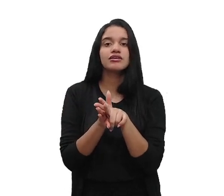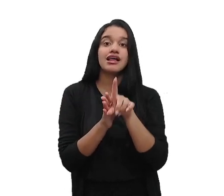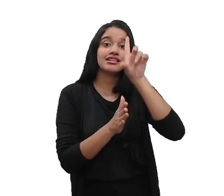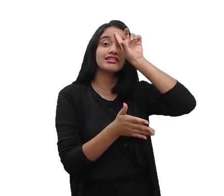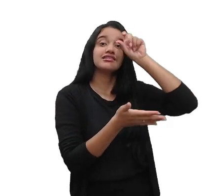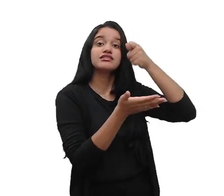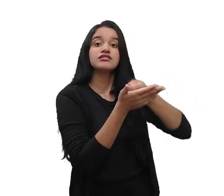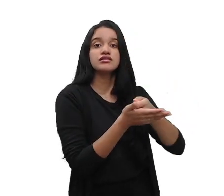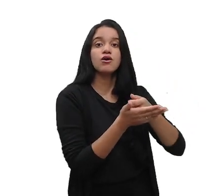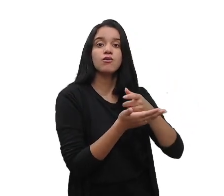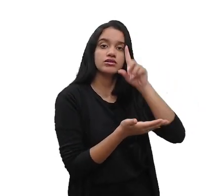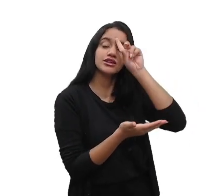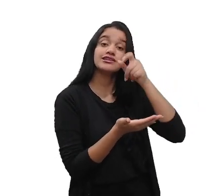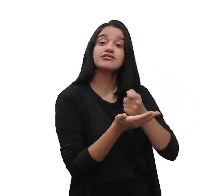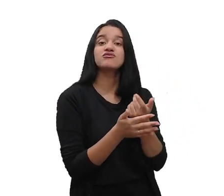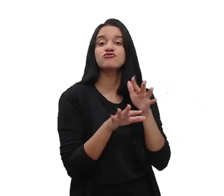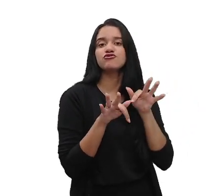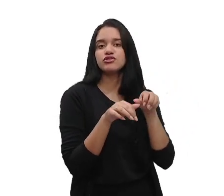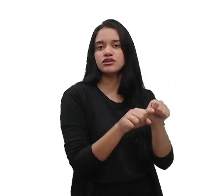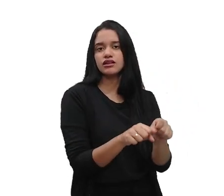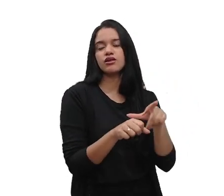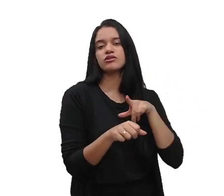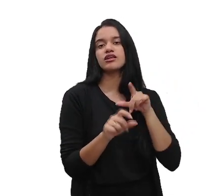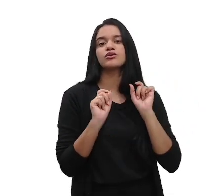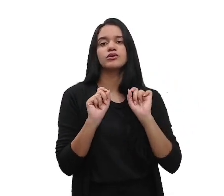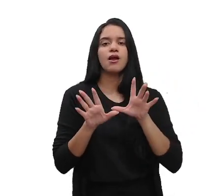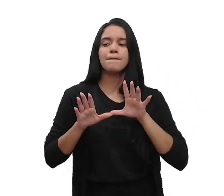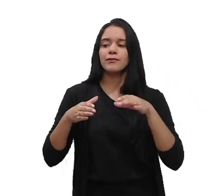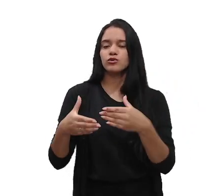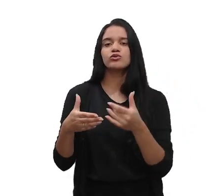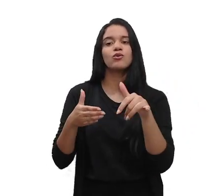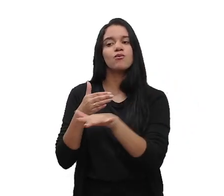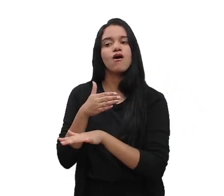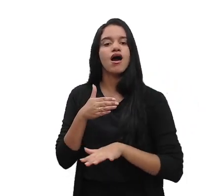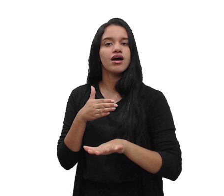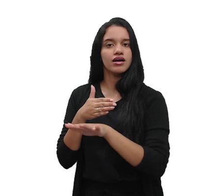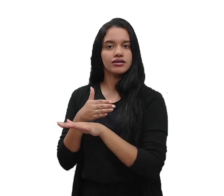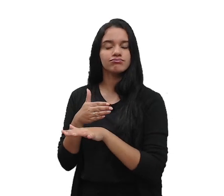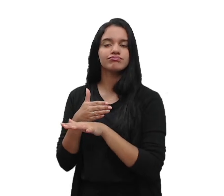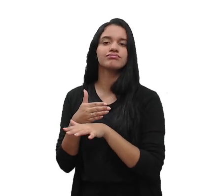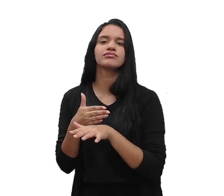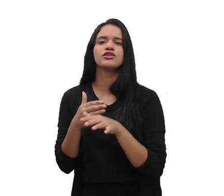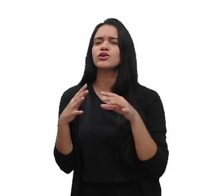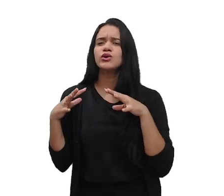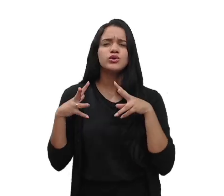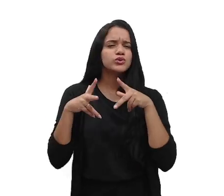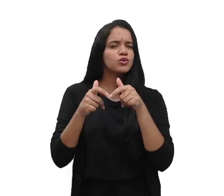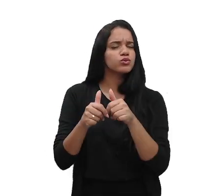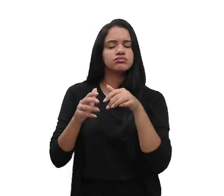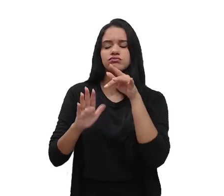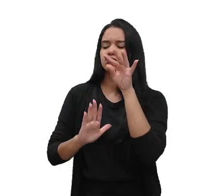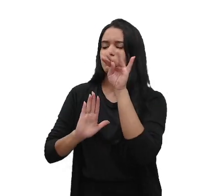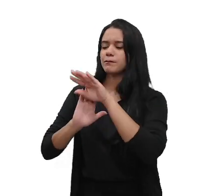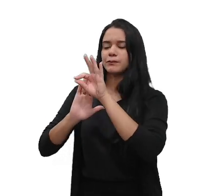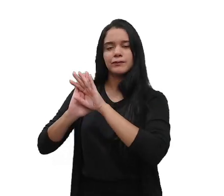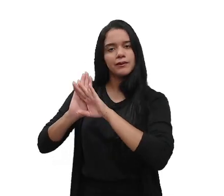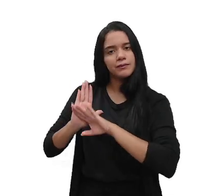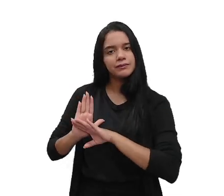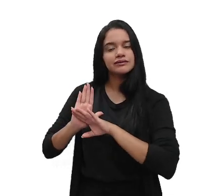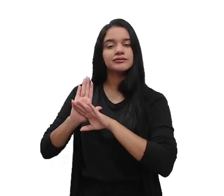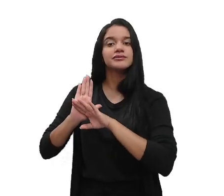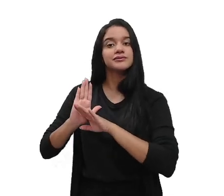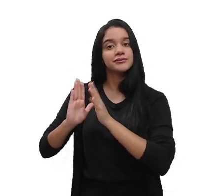aí essa decisão final deve ser em conjunto com a área requisitante. Aliás, todo o planejamento do processo, não